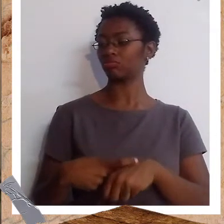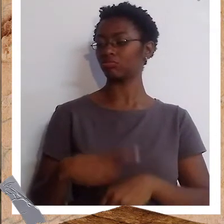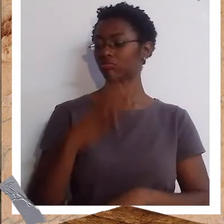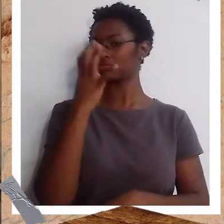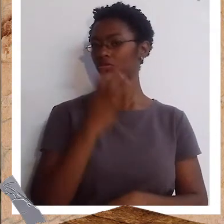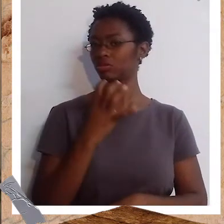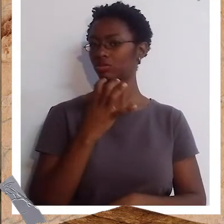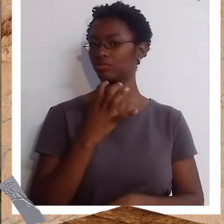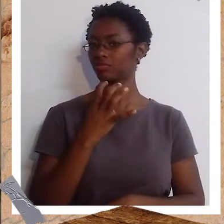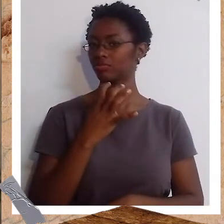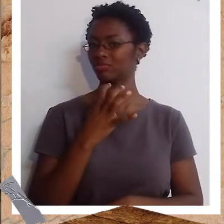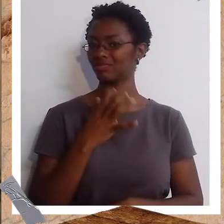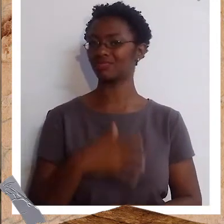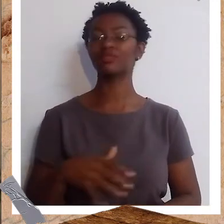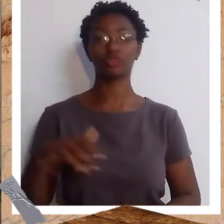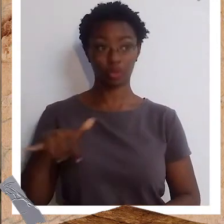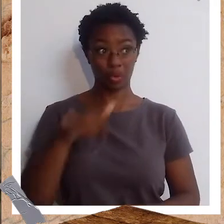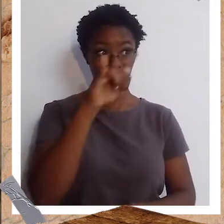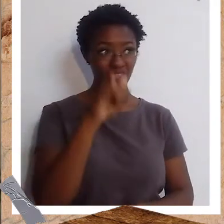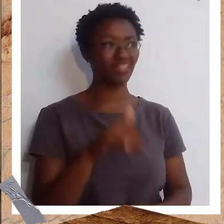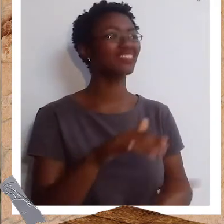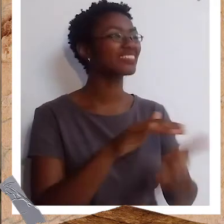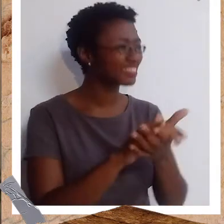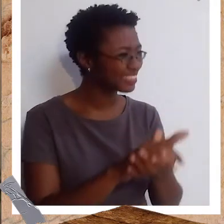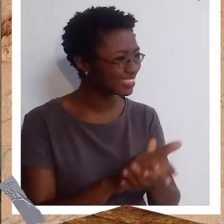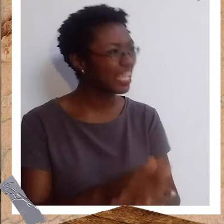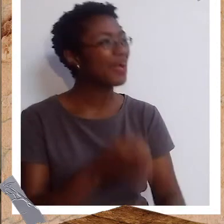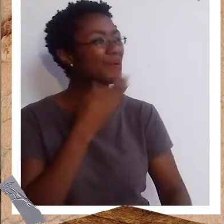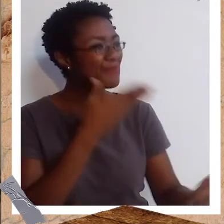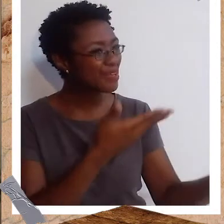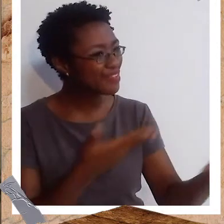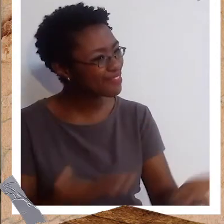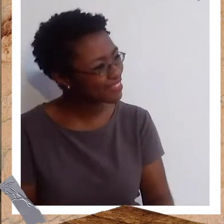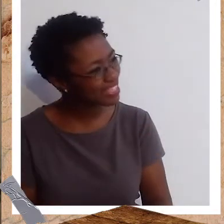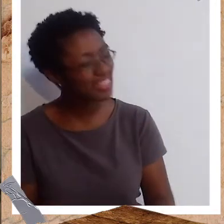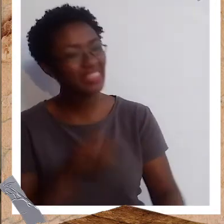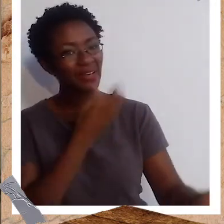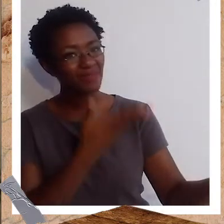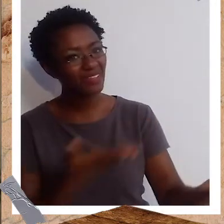No avião, fui saudada pelas aeromoças. Seja bem-vinda, dona Carolina.